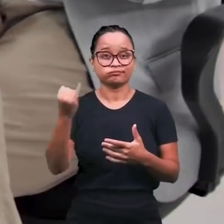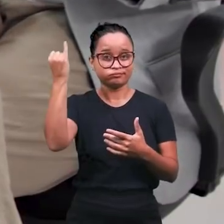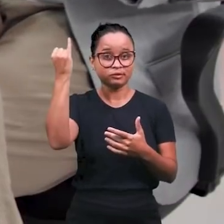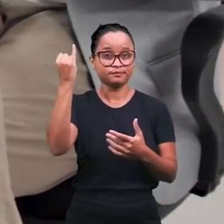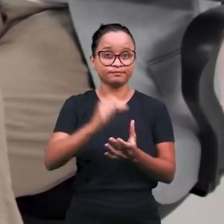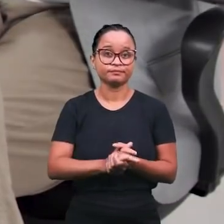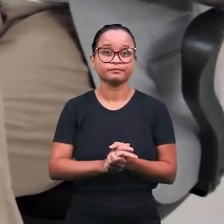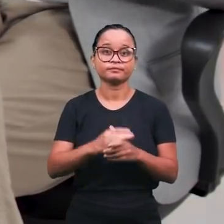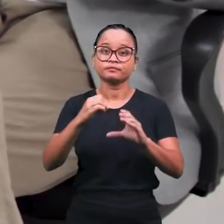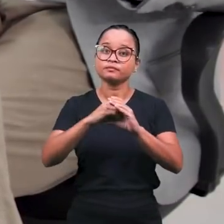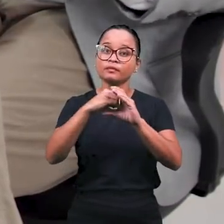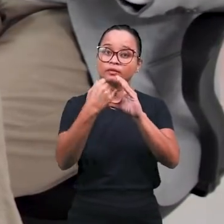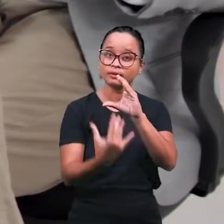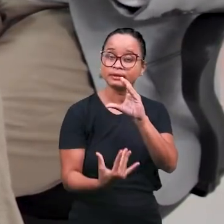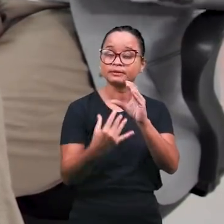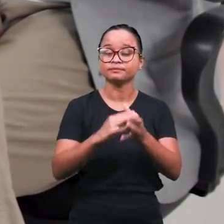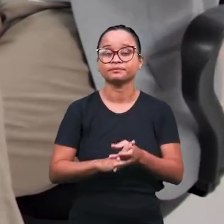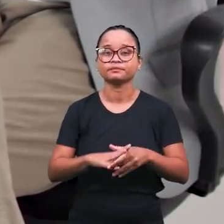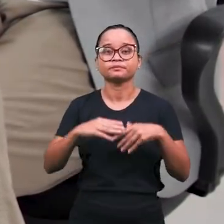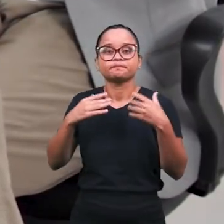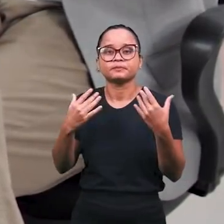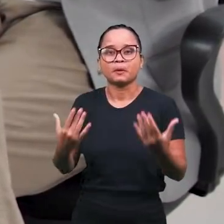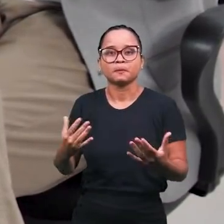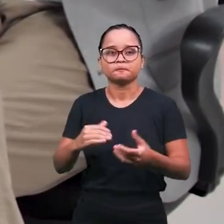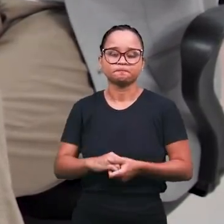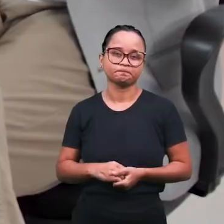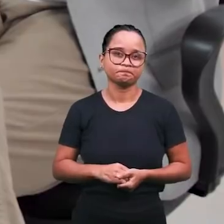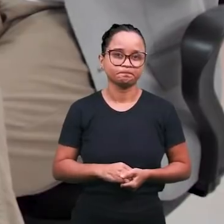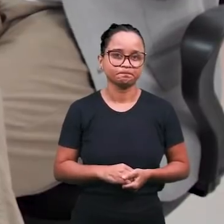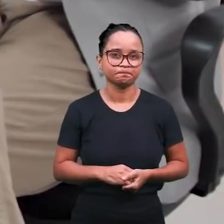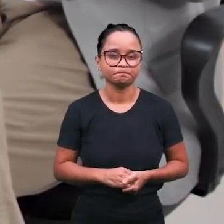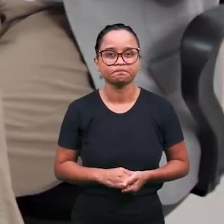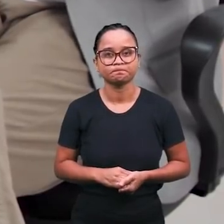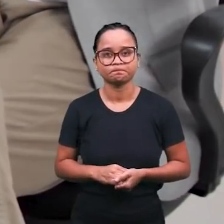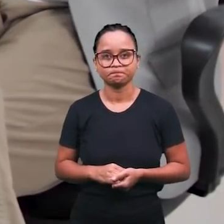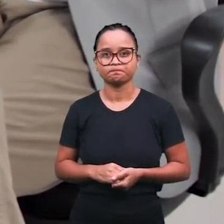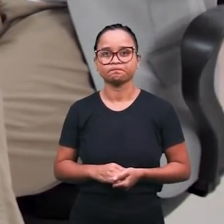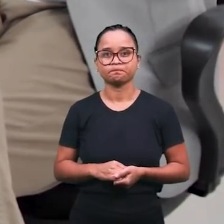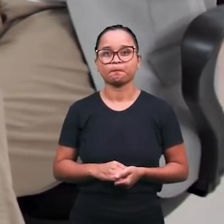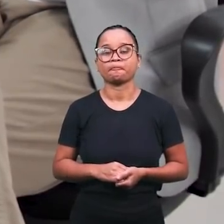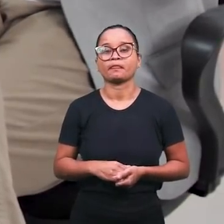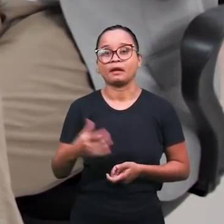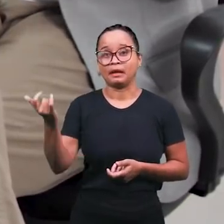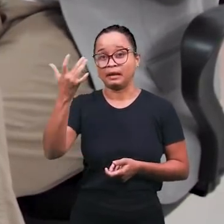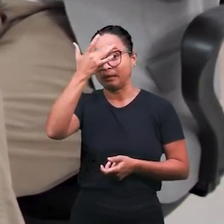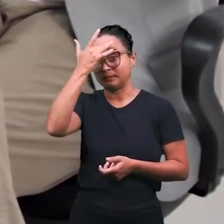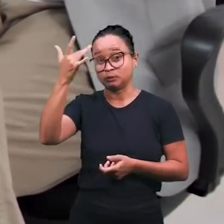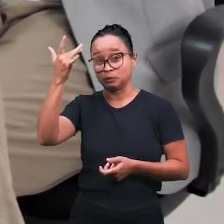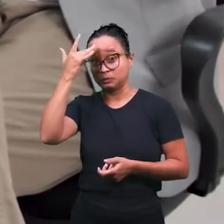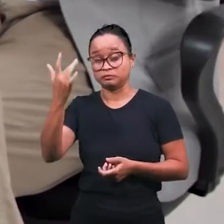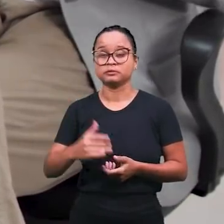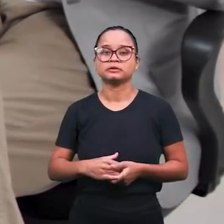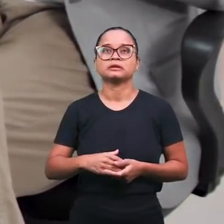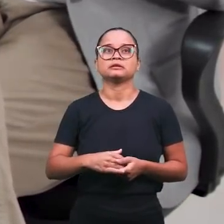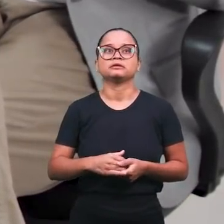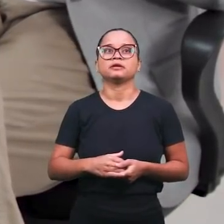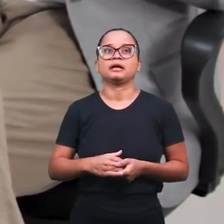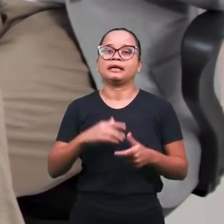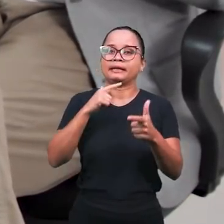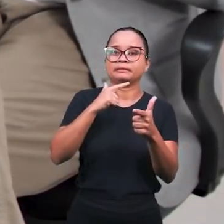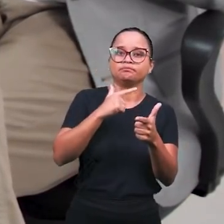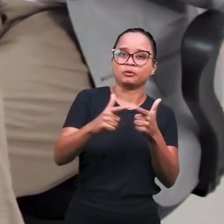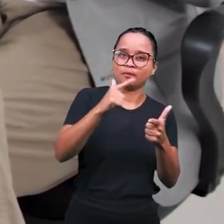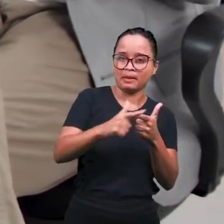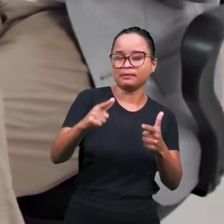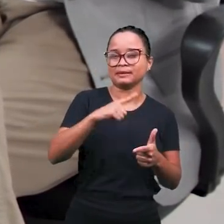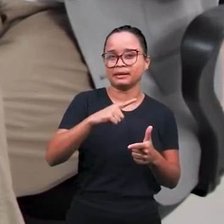ter cuidado nesse aspecto. A ausência da saúde mental, ou quando a saúde mental é